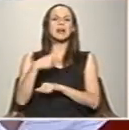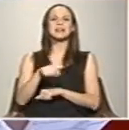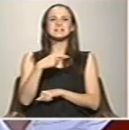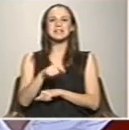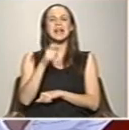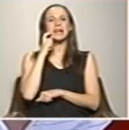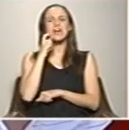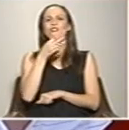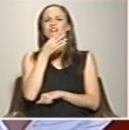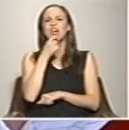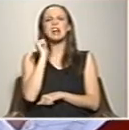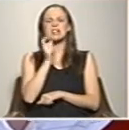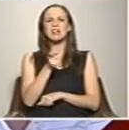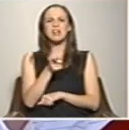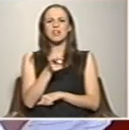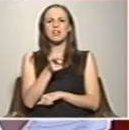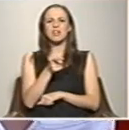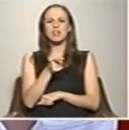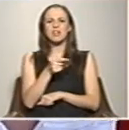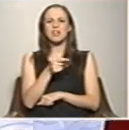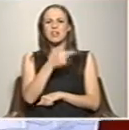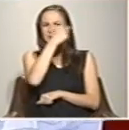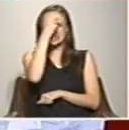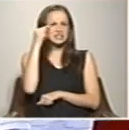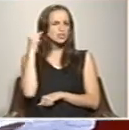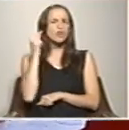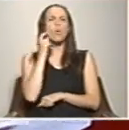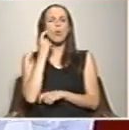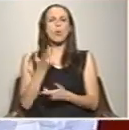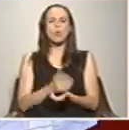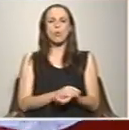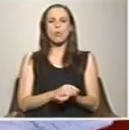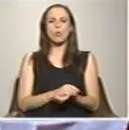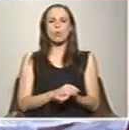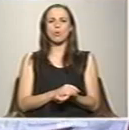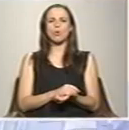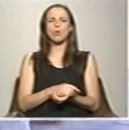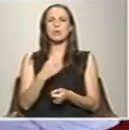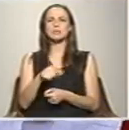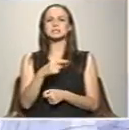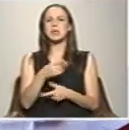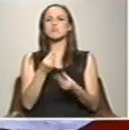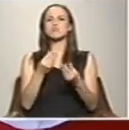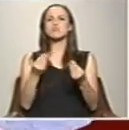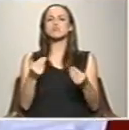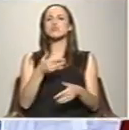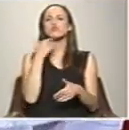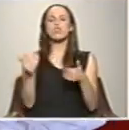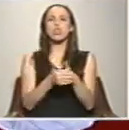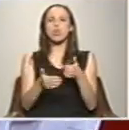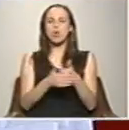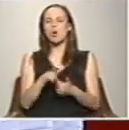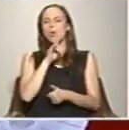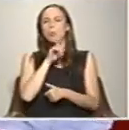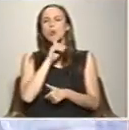estamos a falar que é a nível europeu, é isso? A nível europeu, sim. Ou seja, o poder de compra, sabemos, há muitos idosos que podiam até ajudar ainda